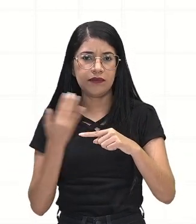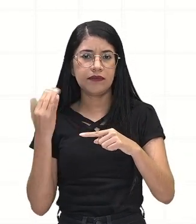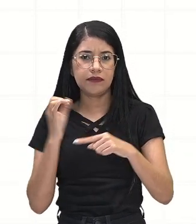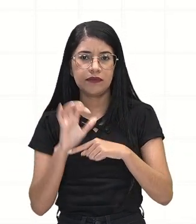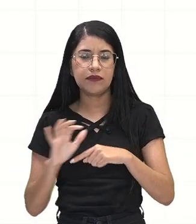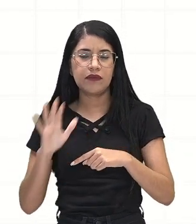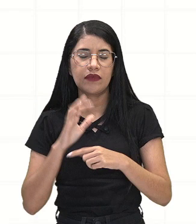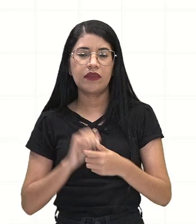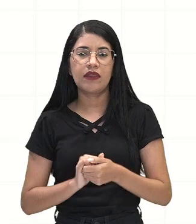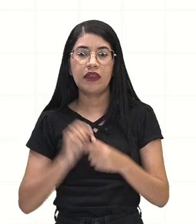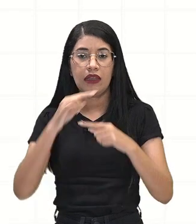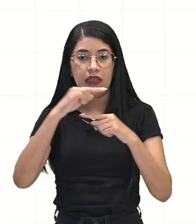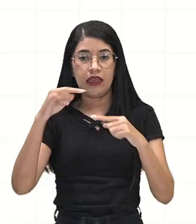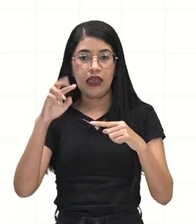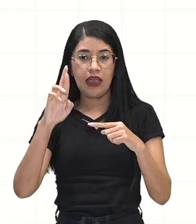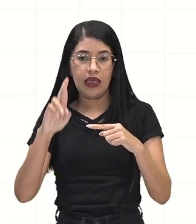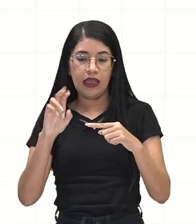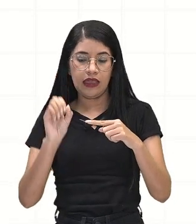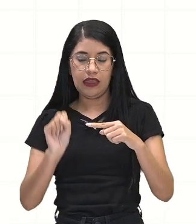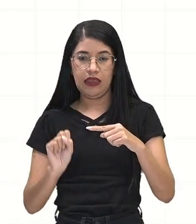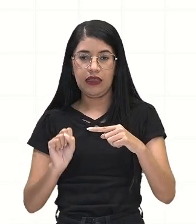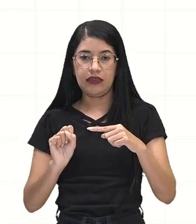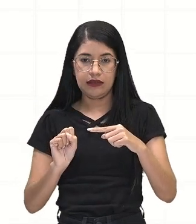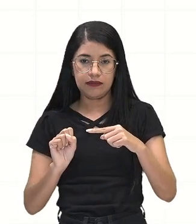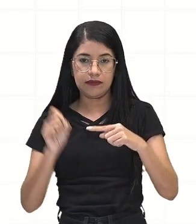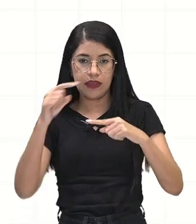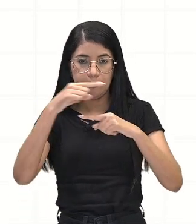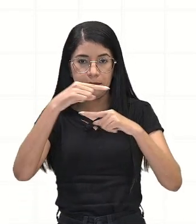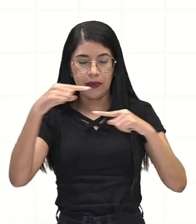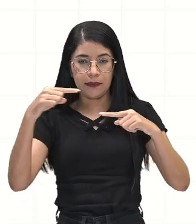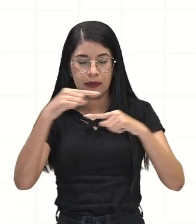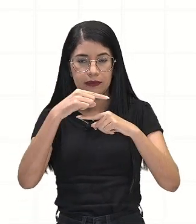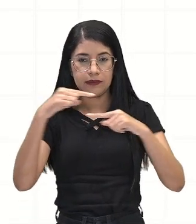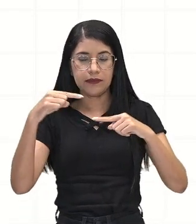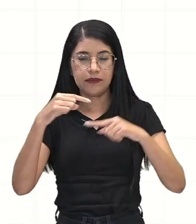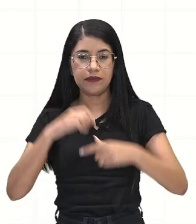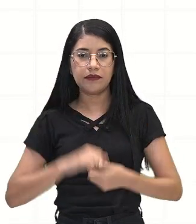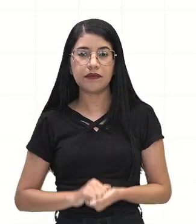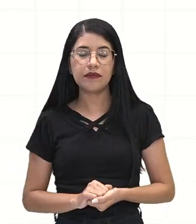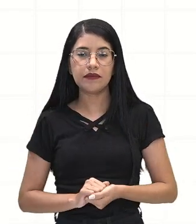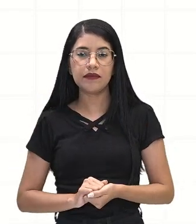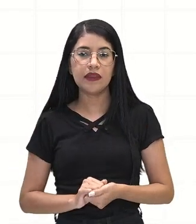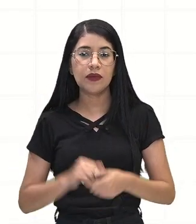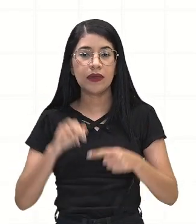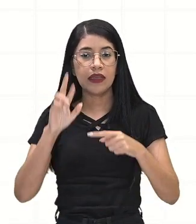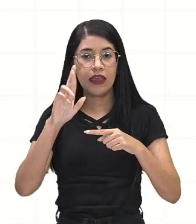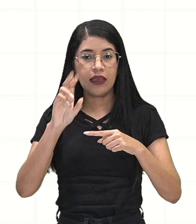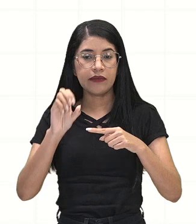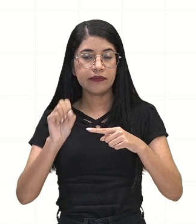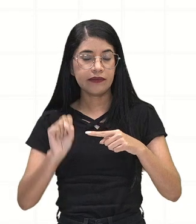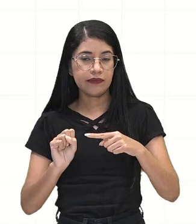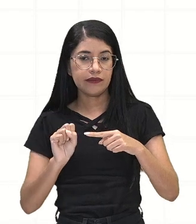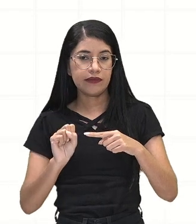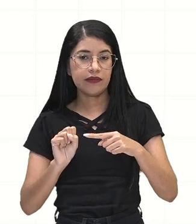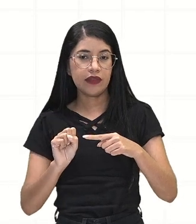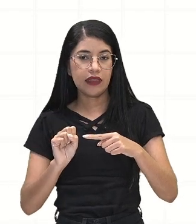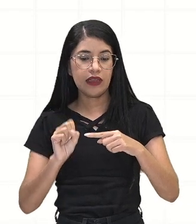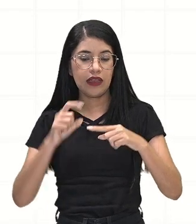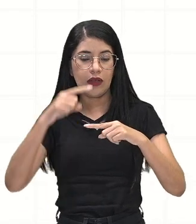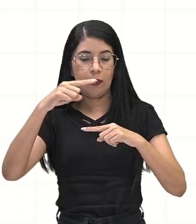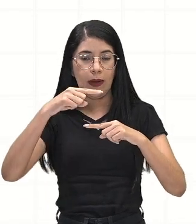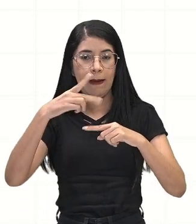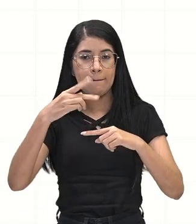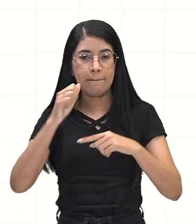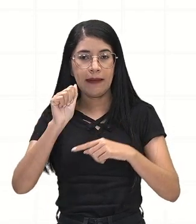R e a minha reta S, certo? Eu tenho uma reta R e S, elas são paralelas,